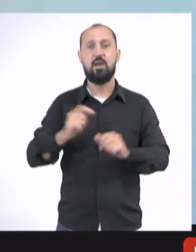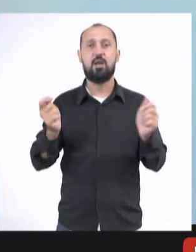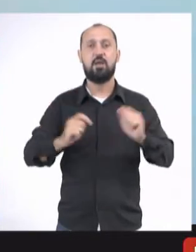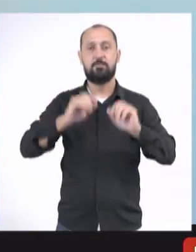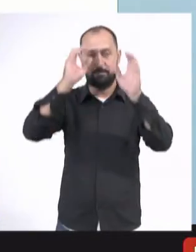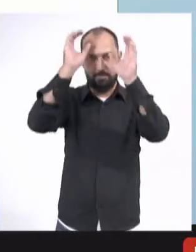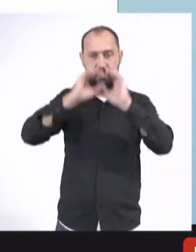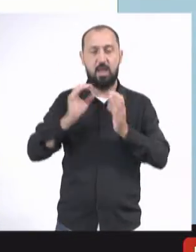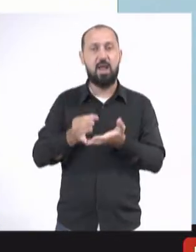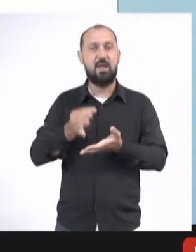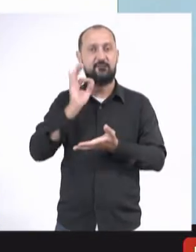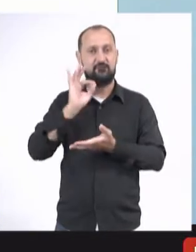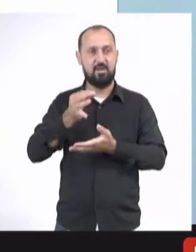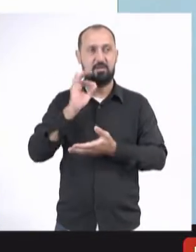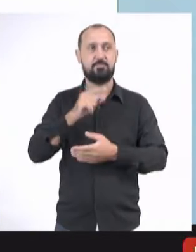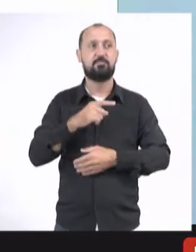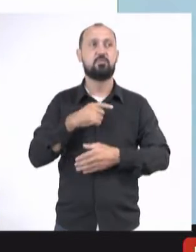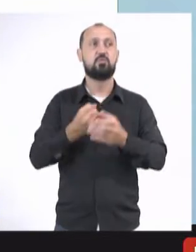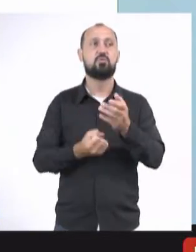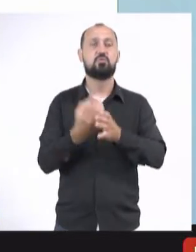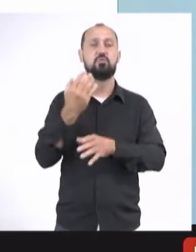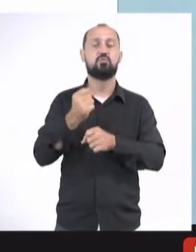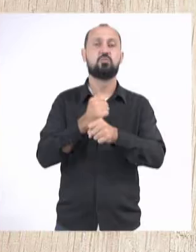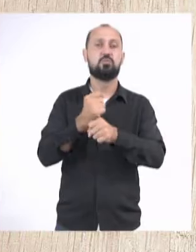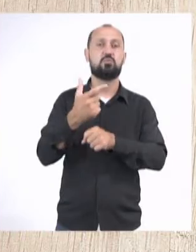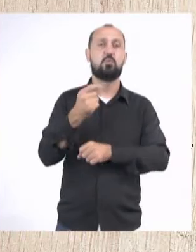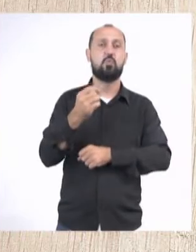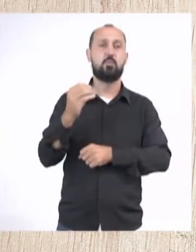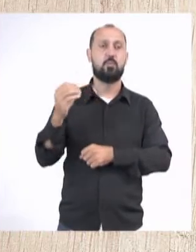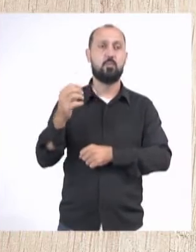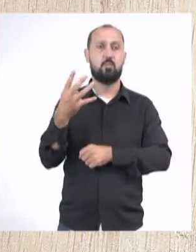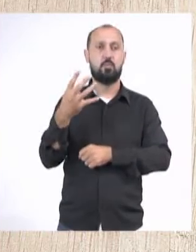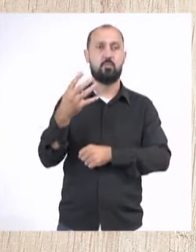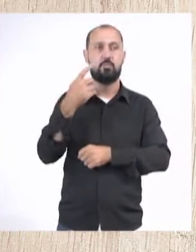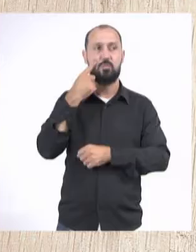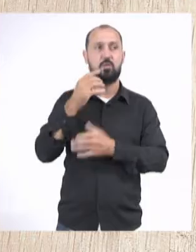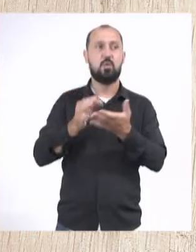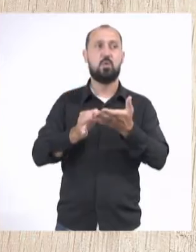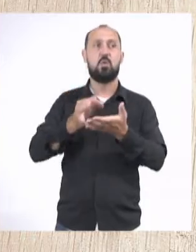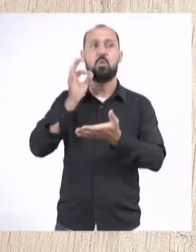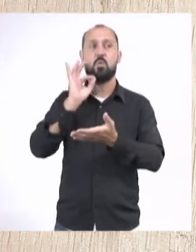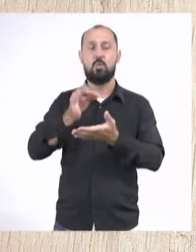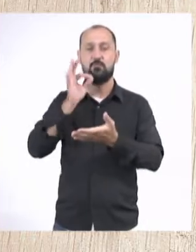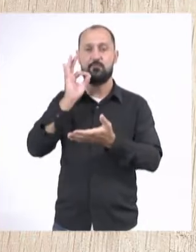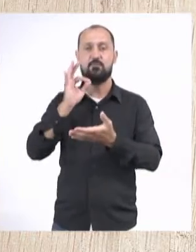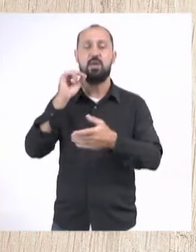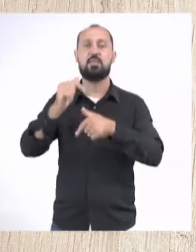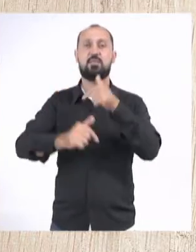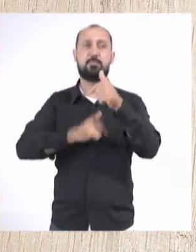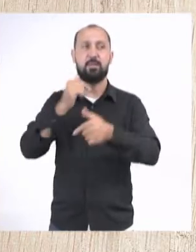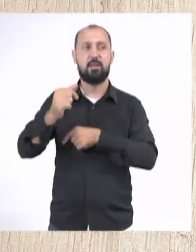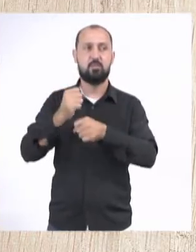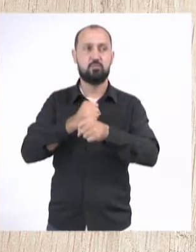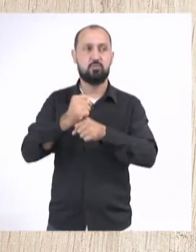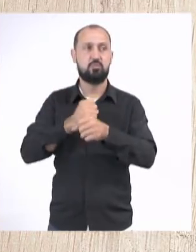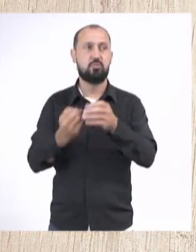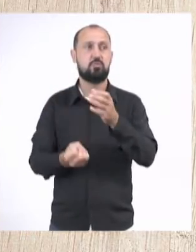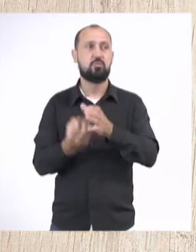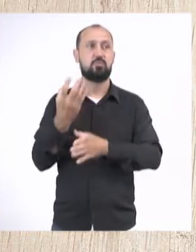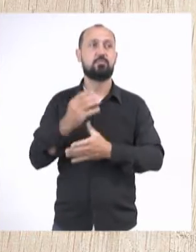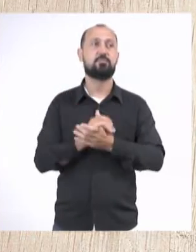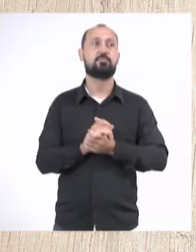programa Café Cidadão ele foi criado em 2004 com o nome Café do Trabalhador.